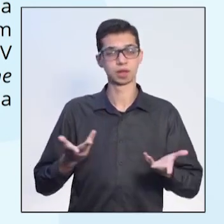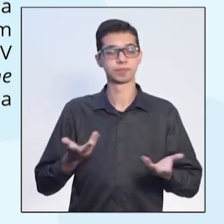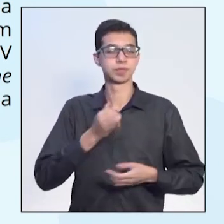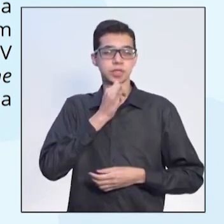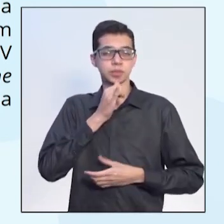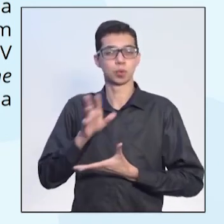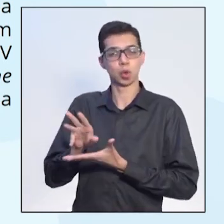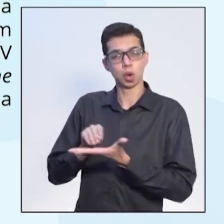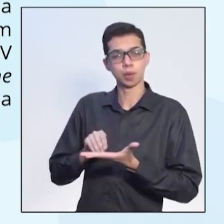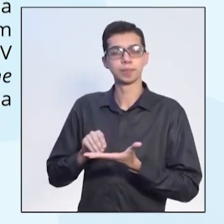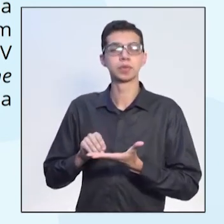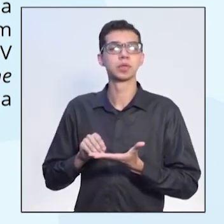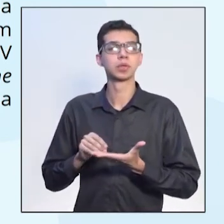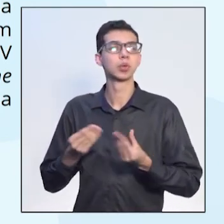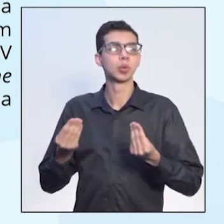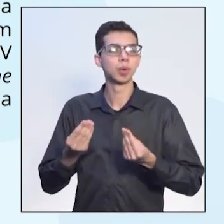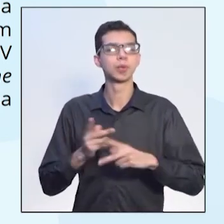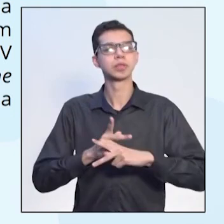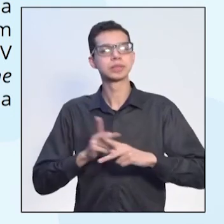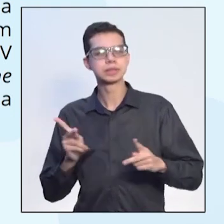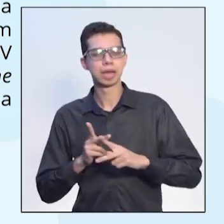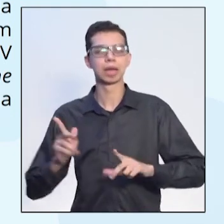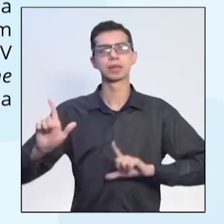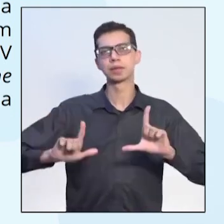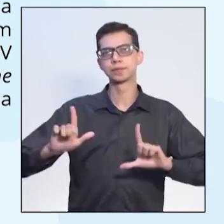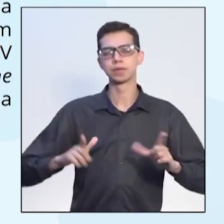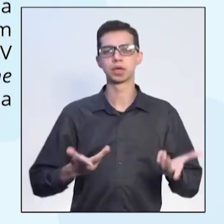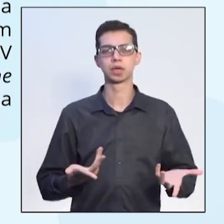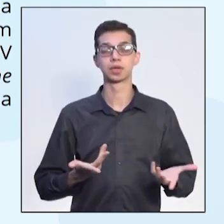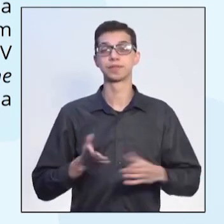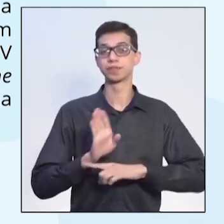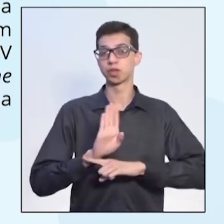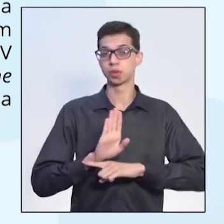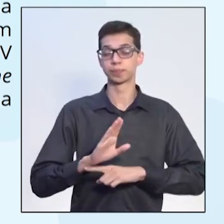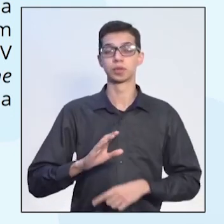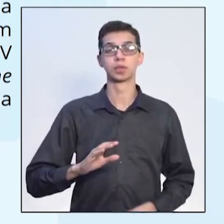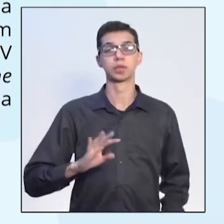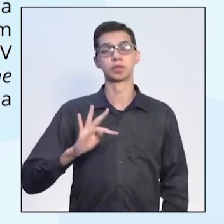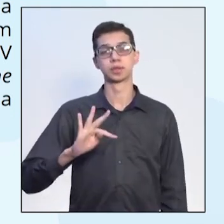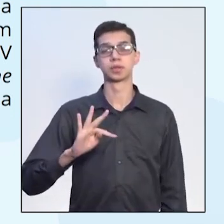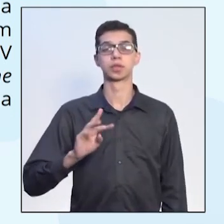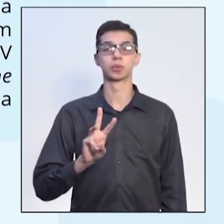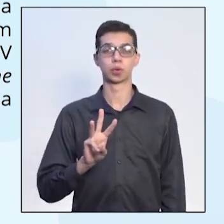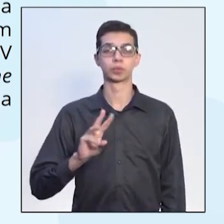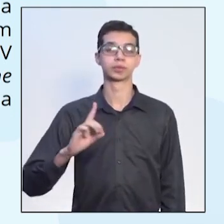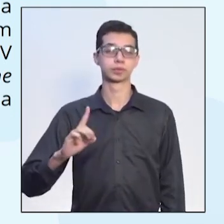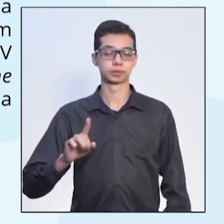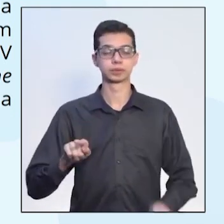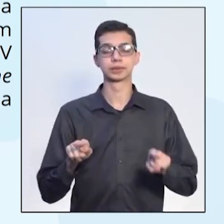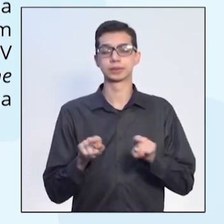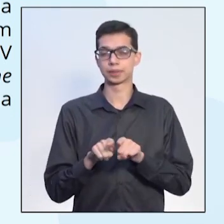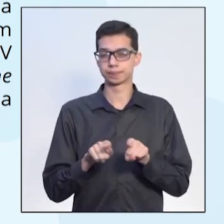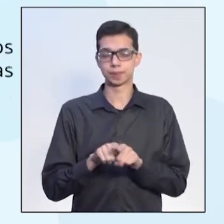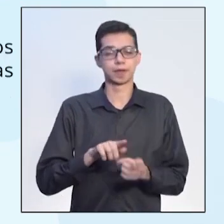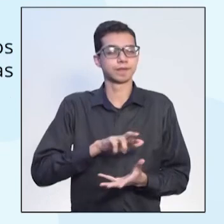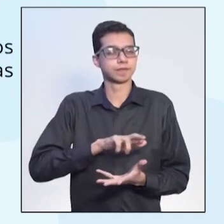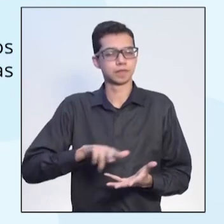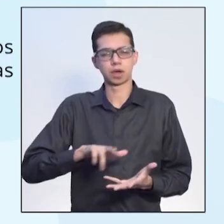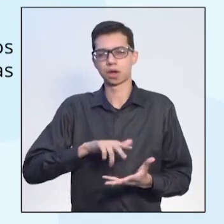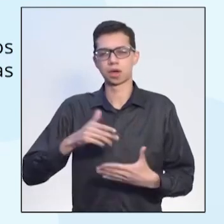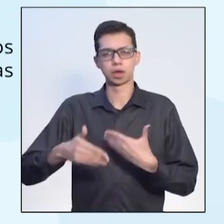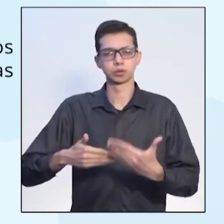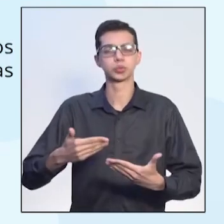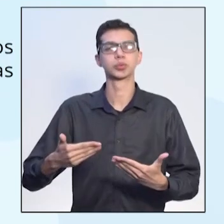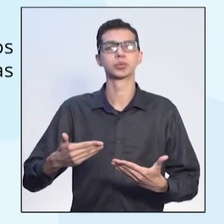Dead, jogos de videogame, como The Resident Evil, inclusive em desfiles, como o que acontece na cidade de São Paulo no Dia de